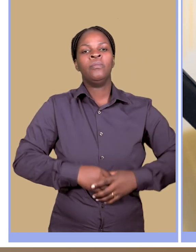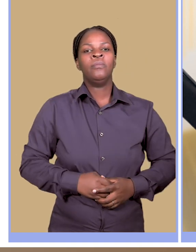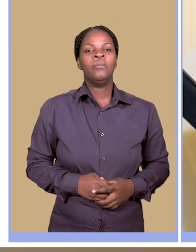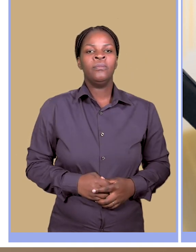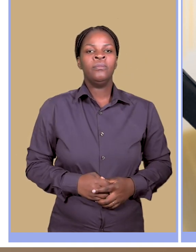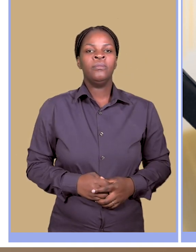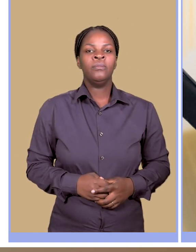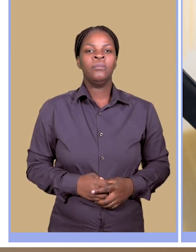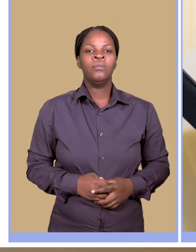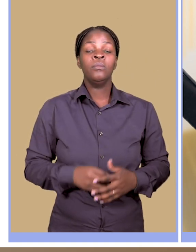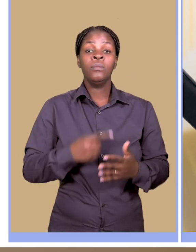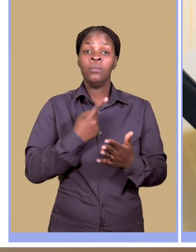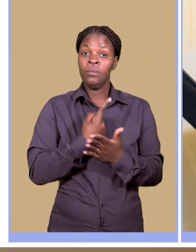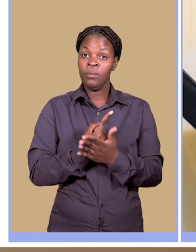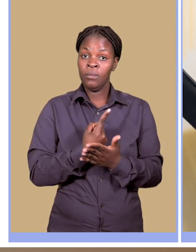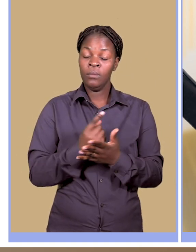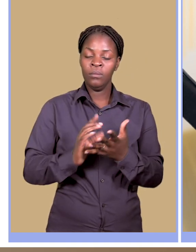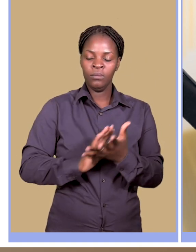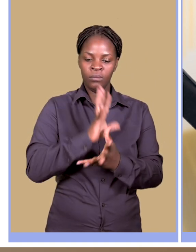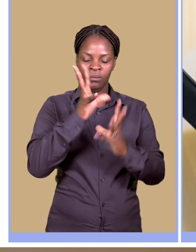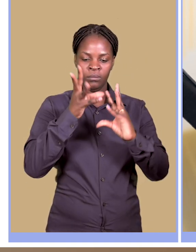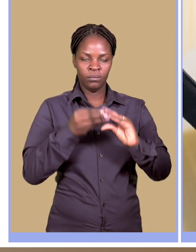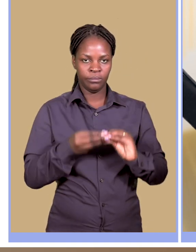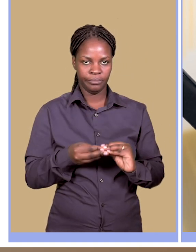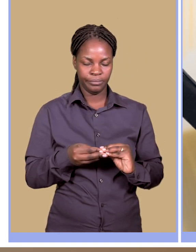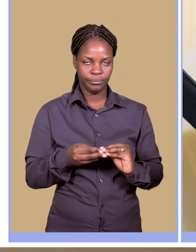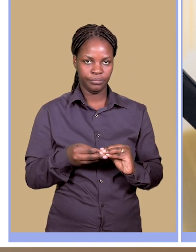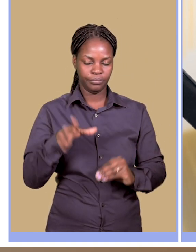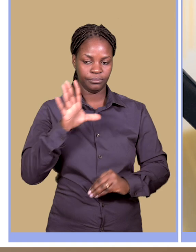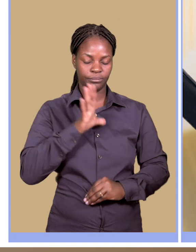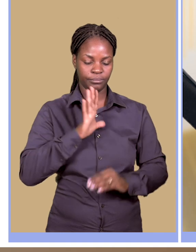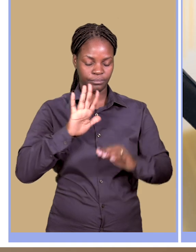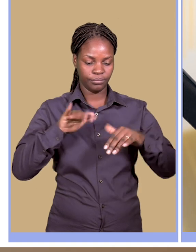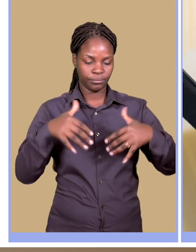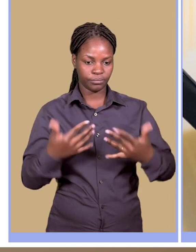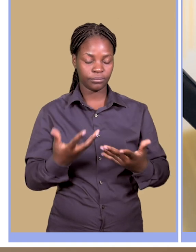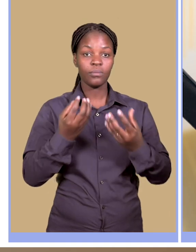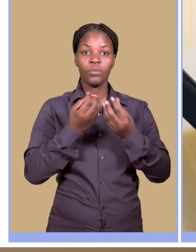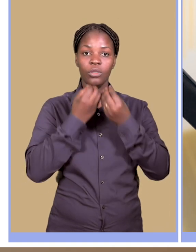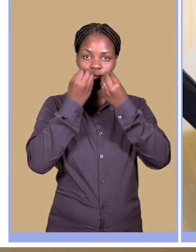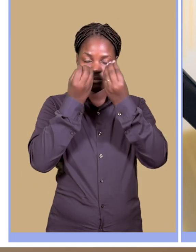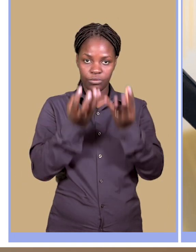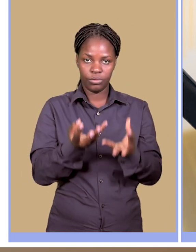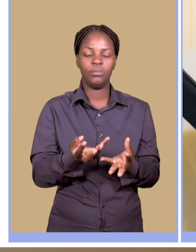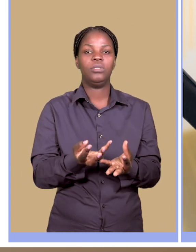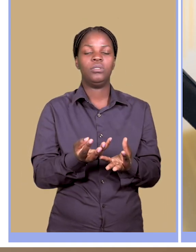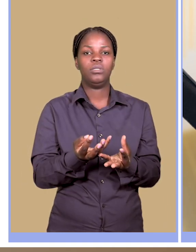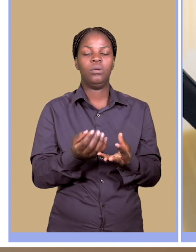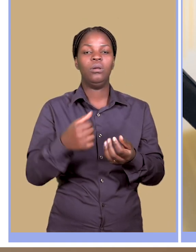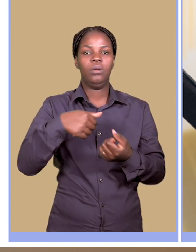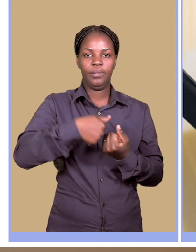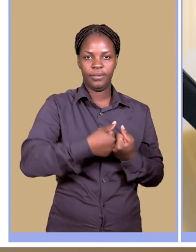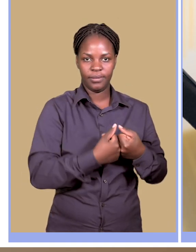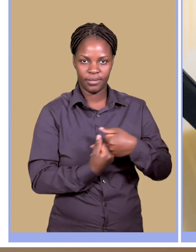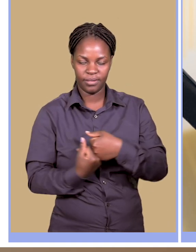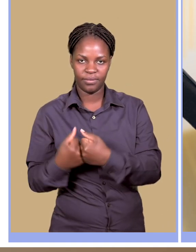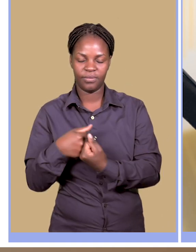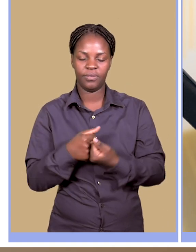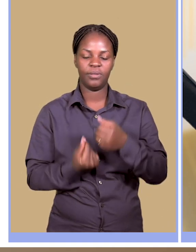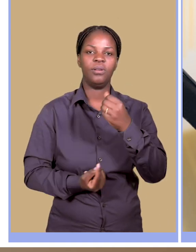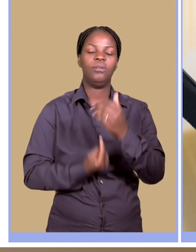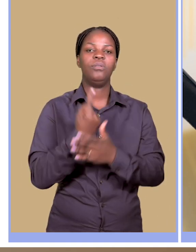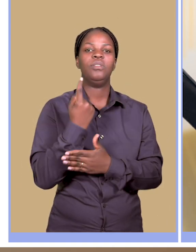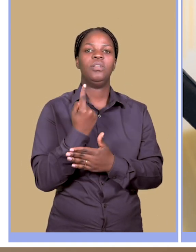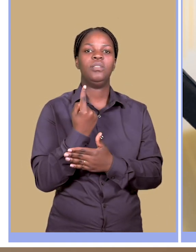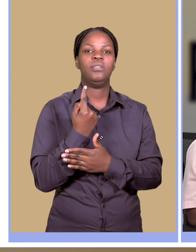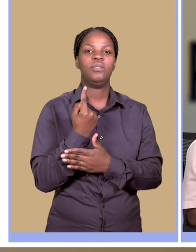É importante que todos tenhamos o conhecimento primeiro dos desafios à volta